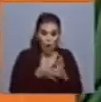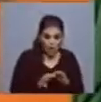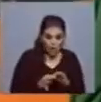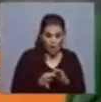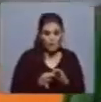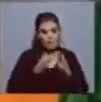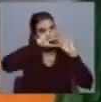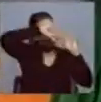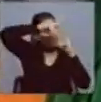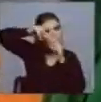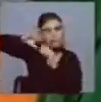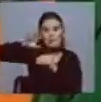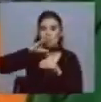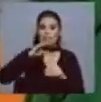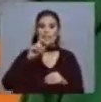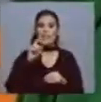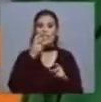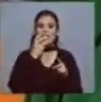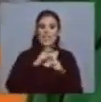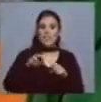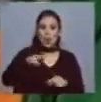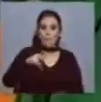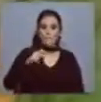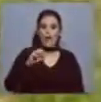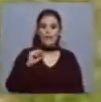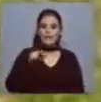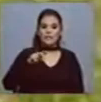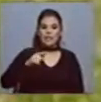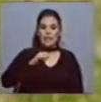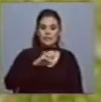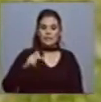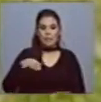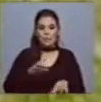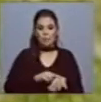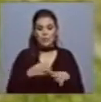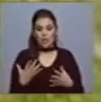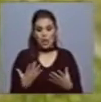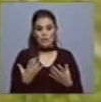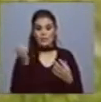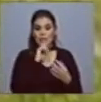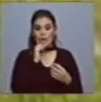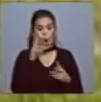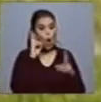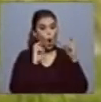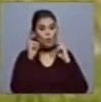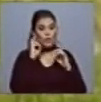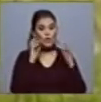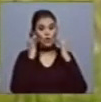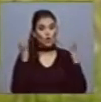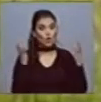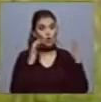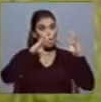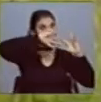com a radiação eletromagnética nós víamos o universo, nós com as ondas gravitacionais agora conseguimos também ouvir o universo. E, portanto,